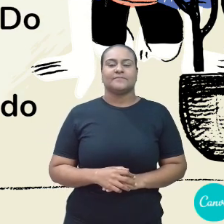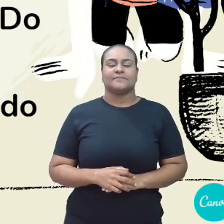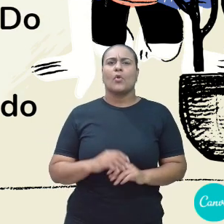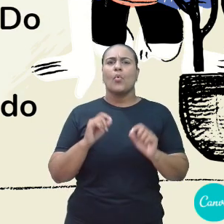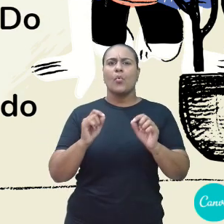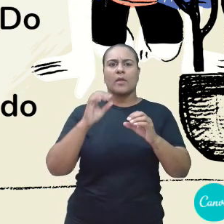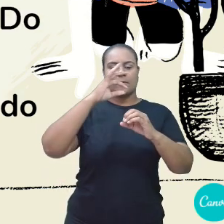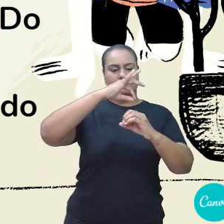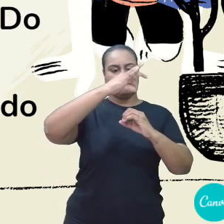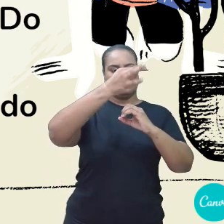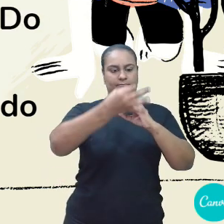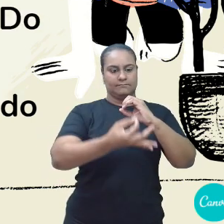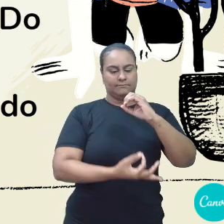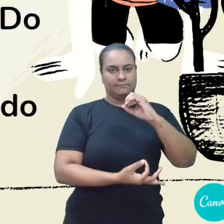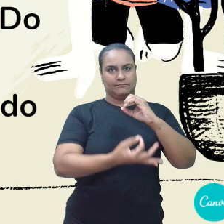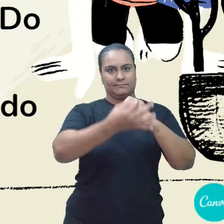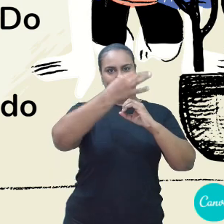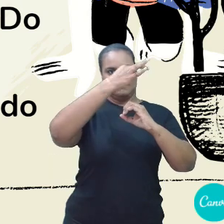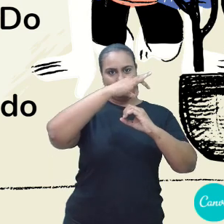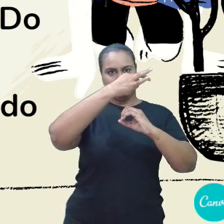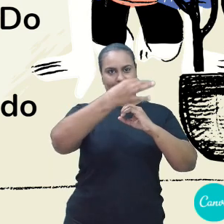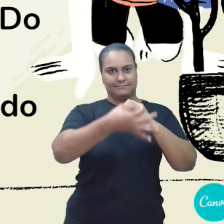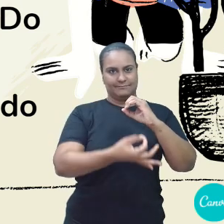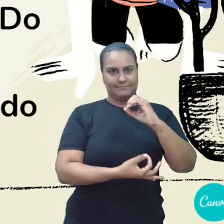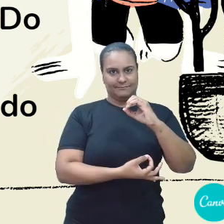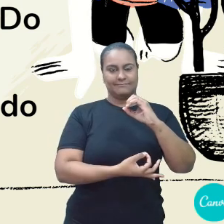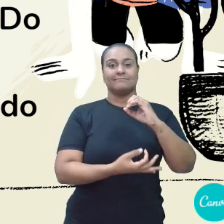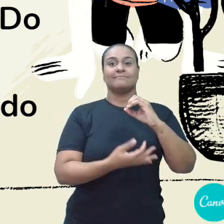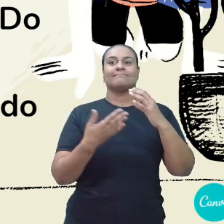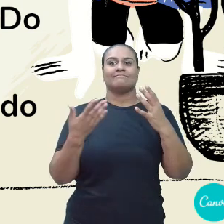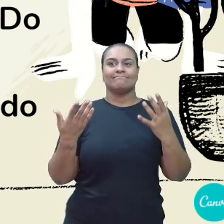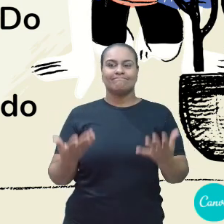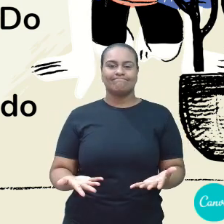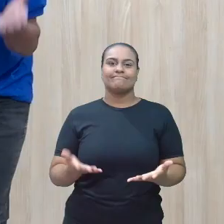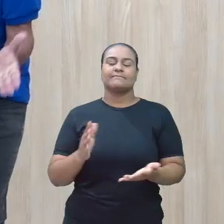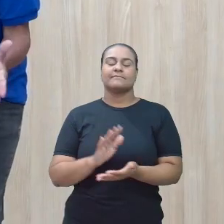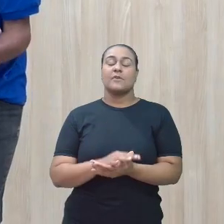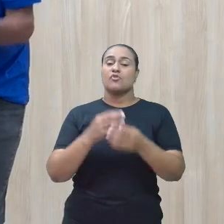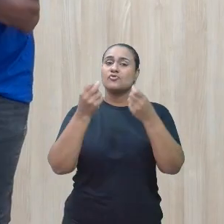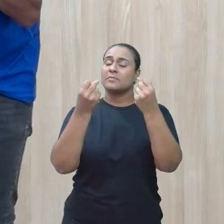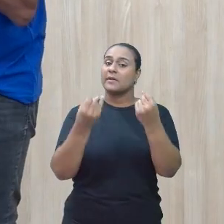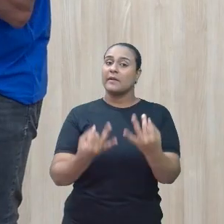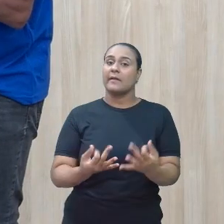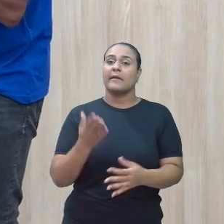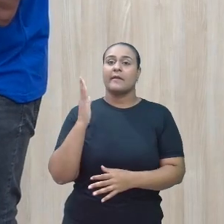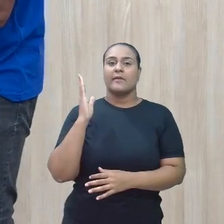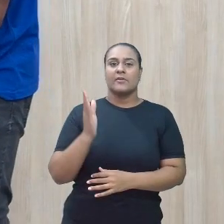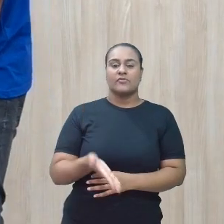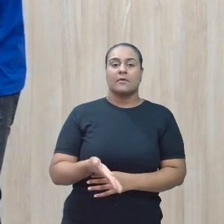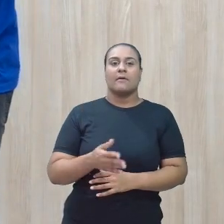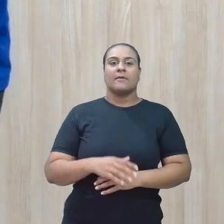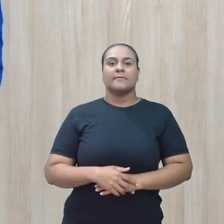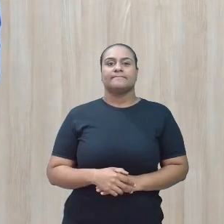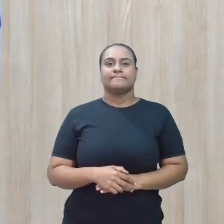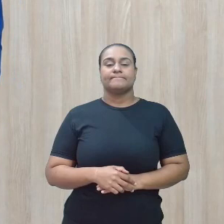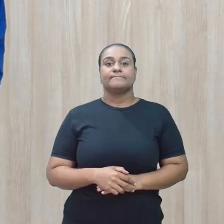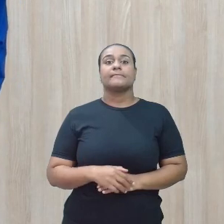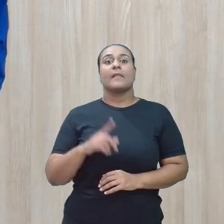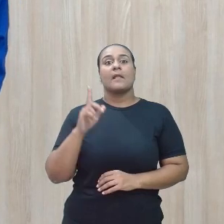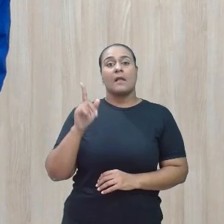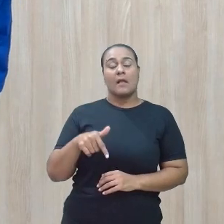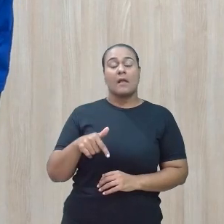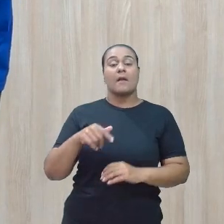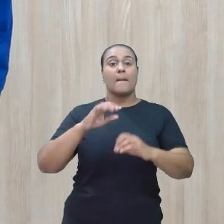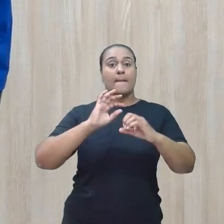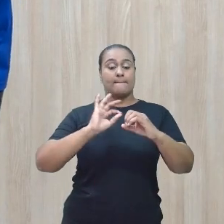O que é latitude? É o ângulo criado a partir do Equador. A gente acabou de falar isso, tá? Acabou de dizer isso para vocês. É a